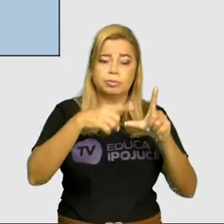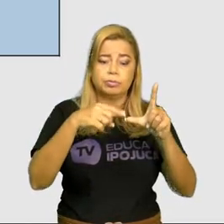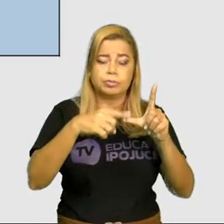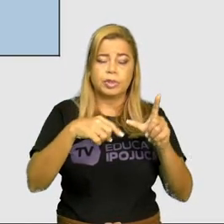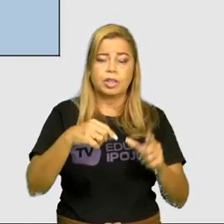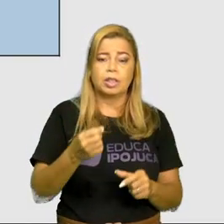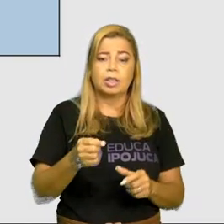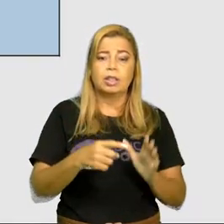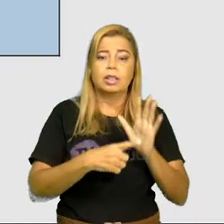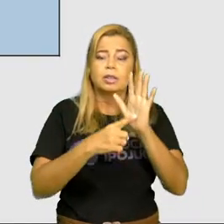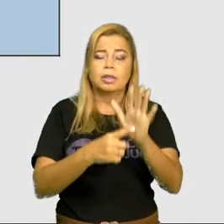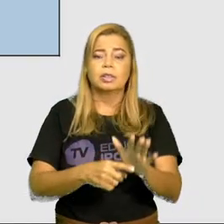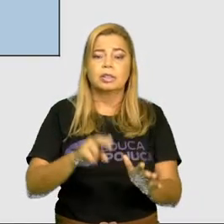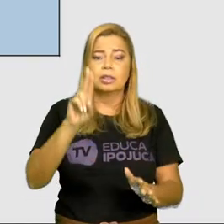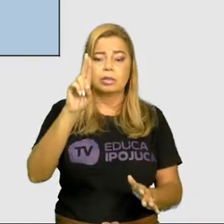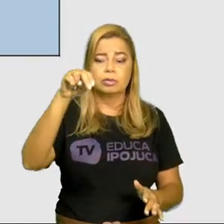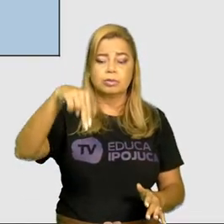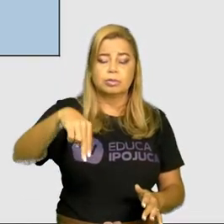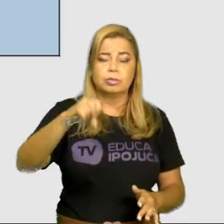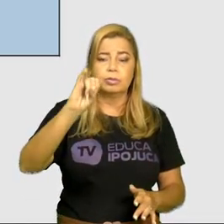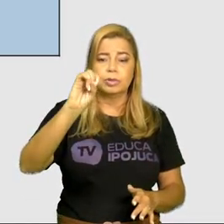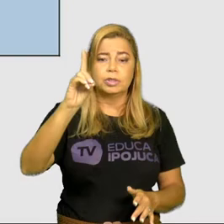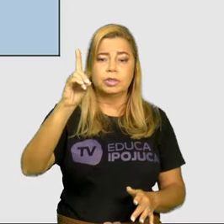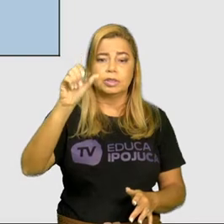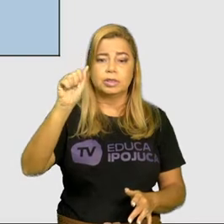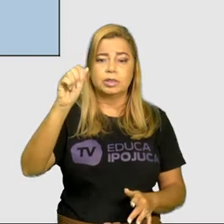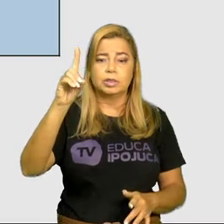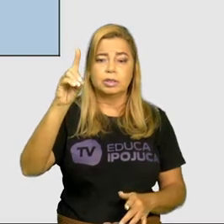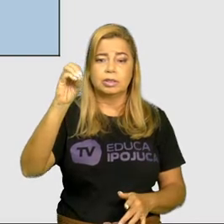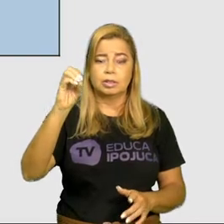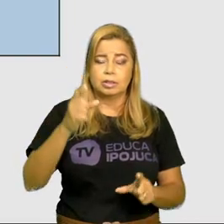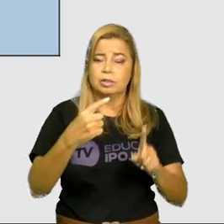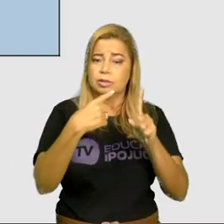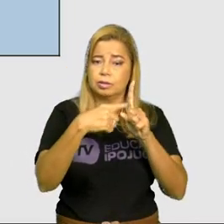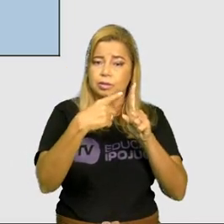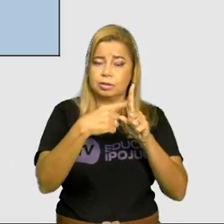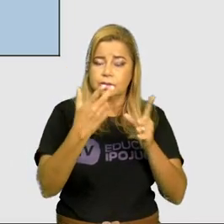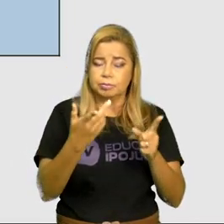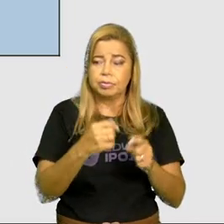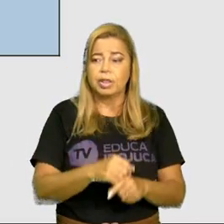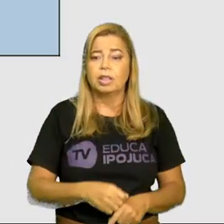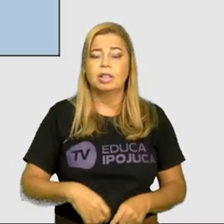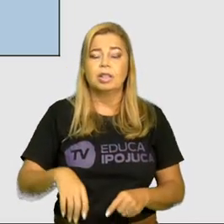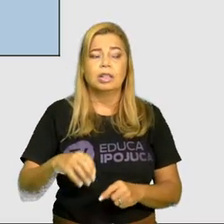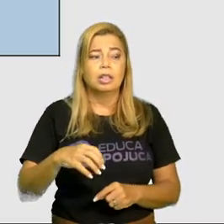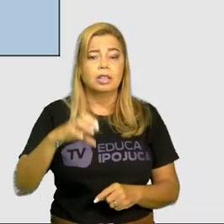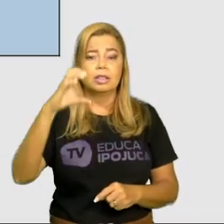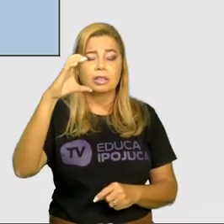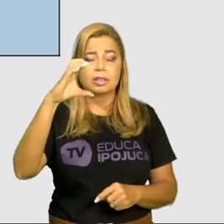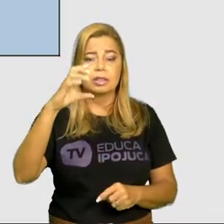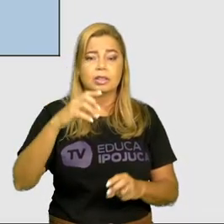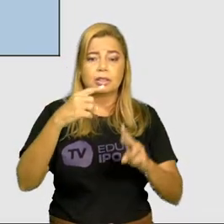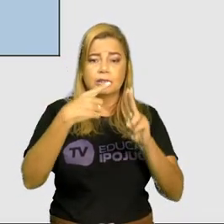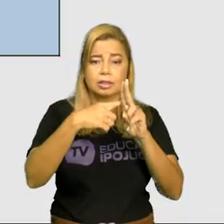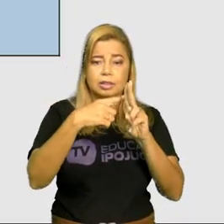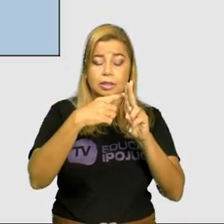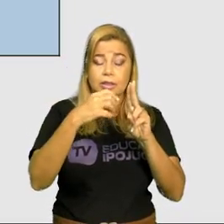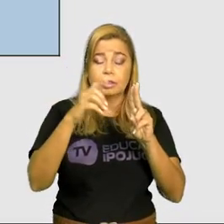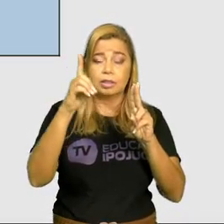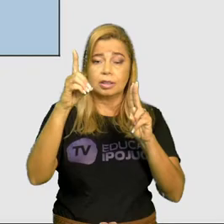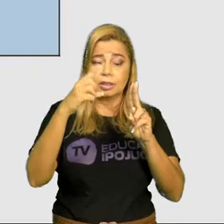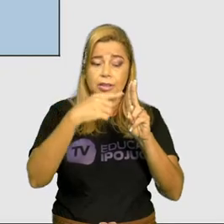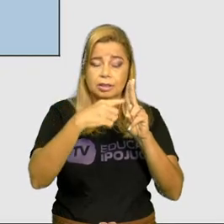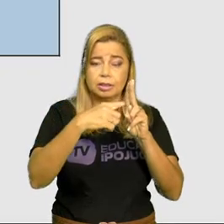você que é centena o n a unidade de milhar que é uma de milho Agile mini 3M assim vai